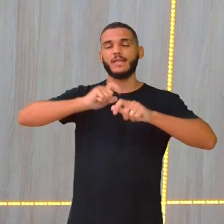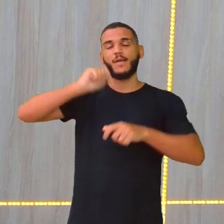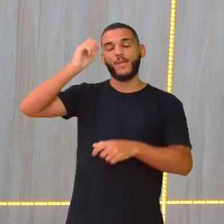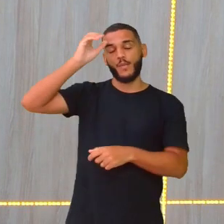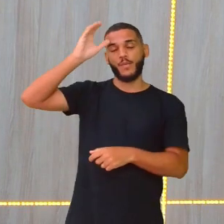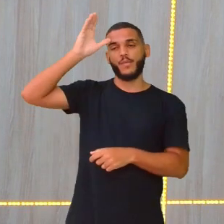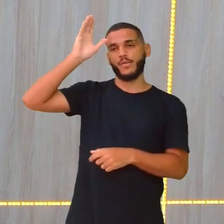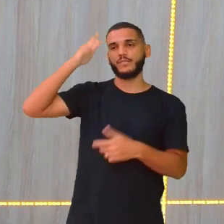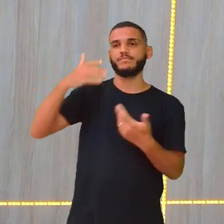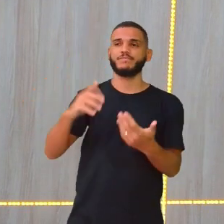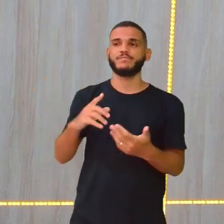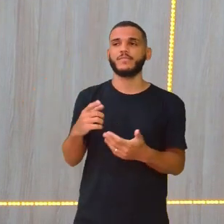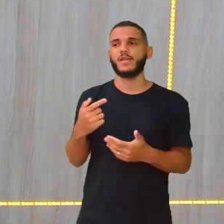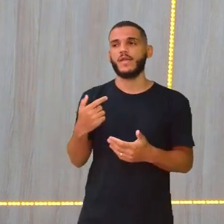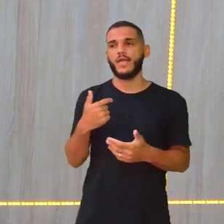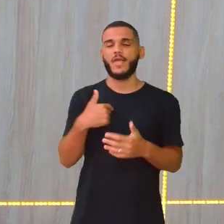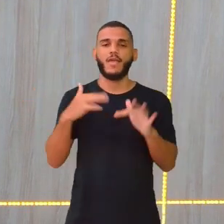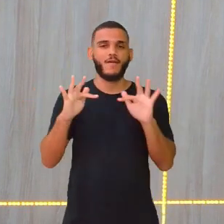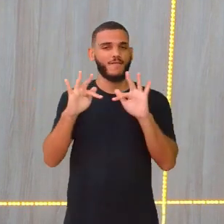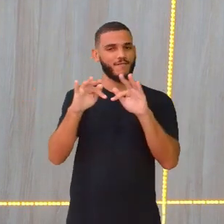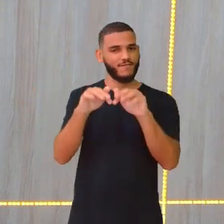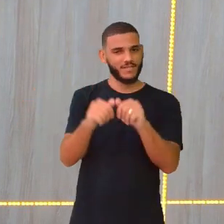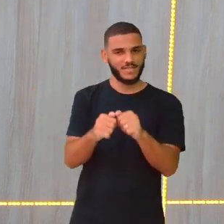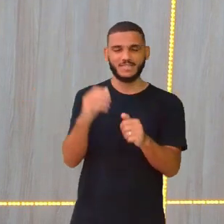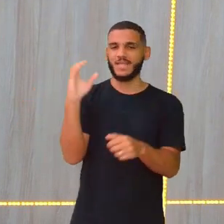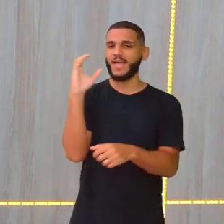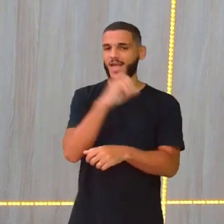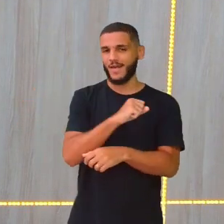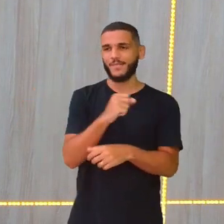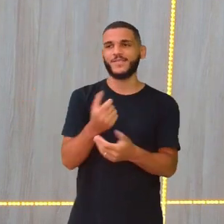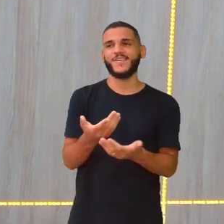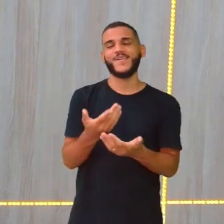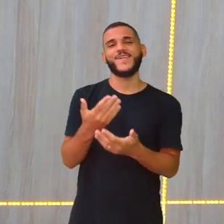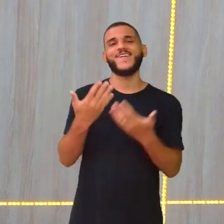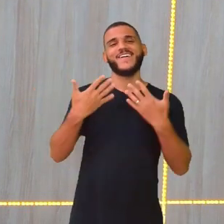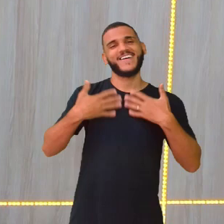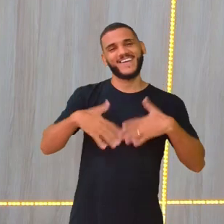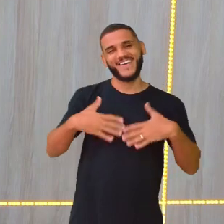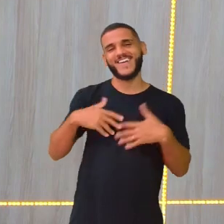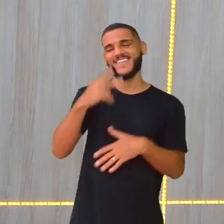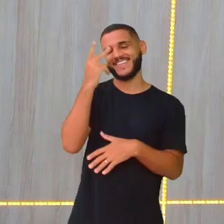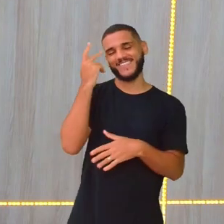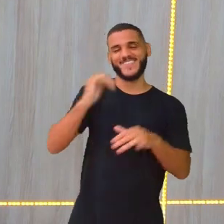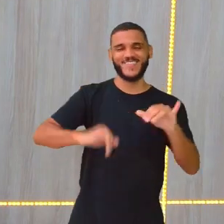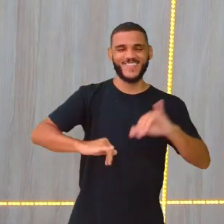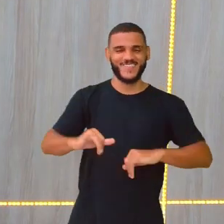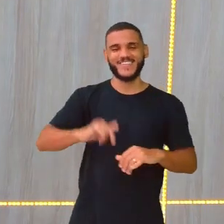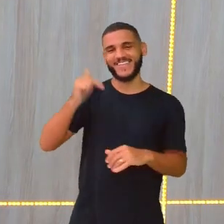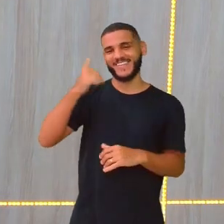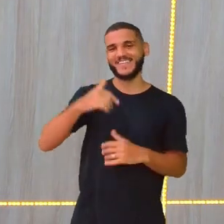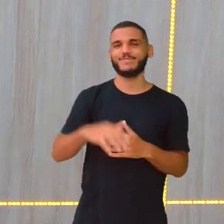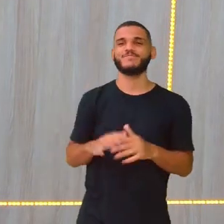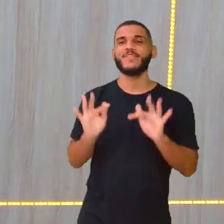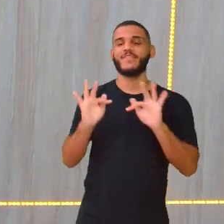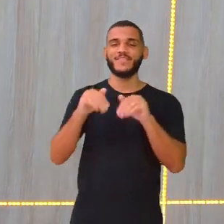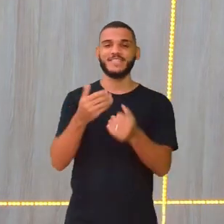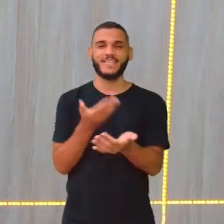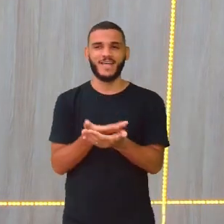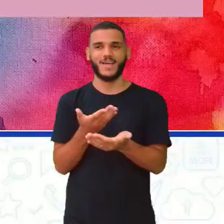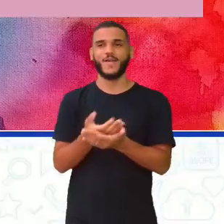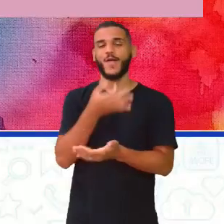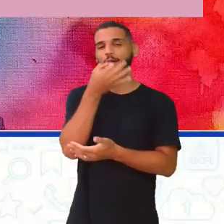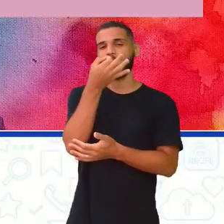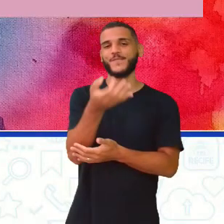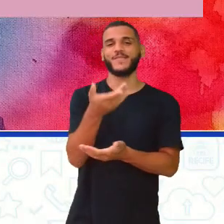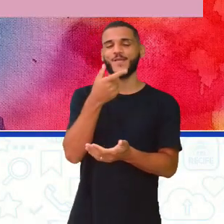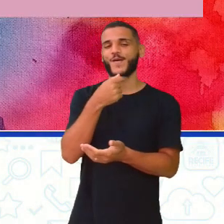chegando ao fim, como vocês podem perceber, que eu comecei a falar muito rápido. O pobre do Clisman está aqui sofrendo. Mas eu queria terminar nossa aula com essa citação